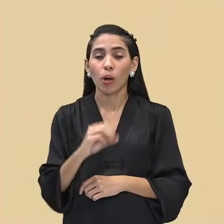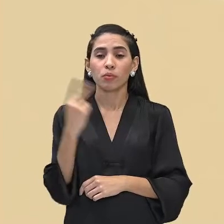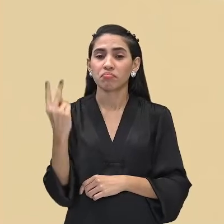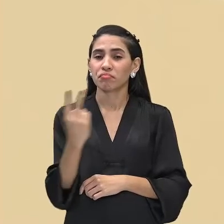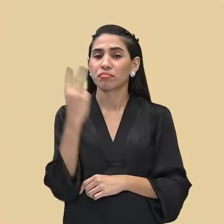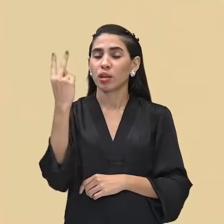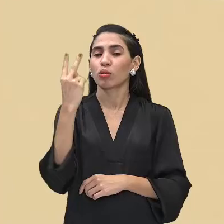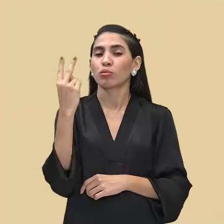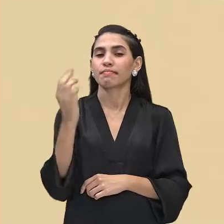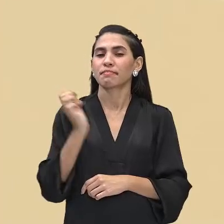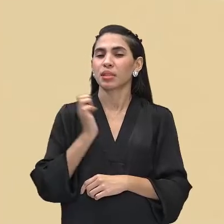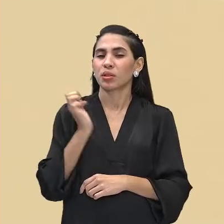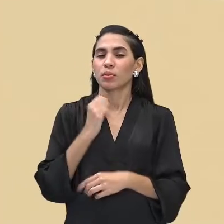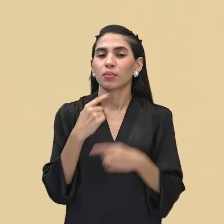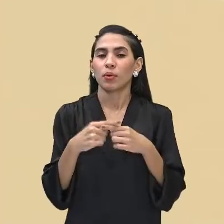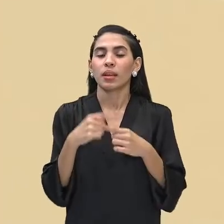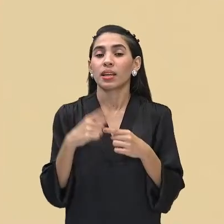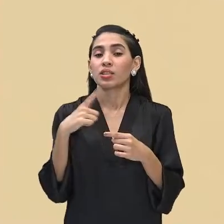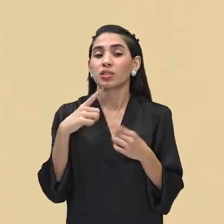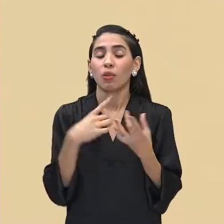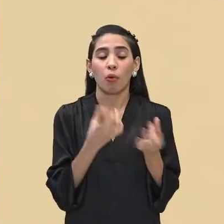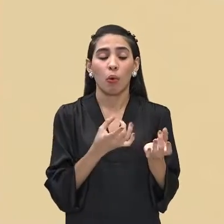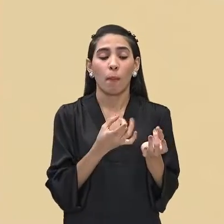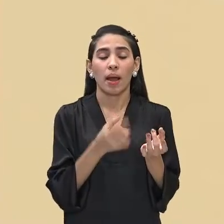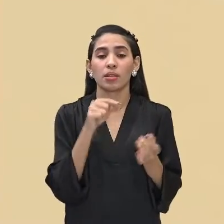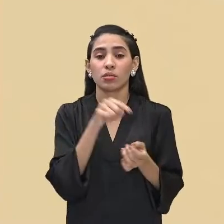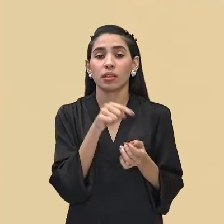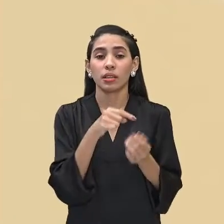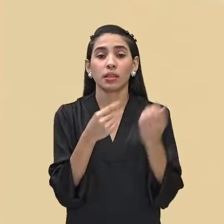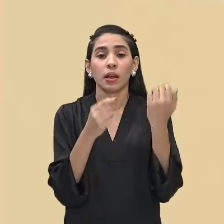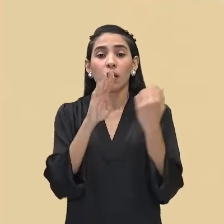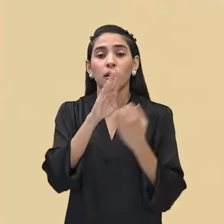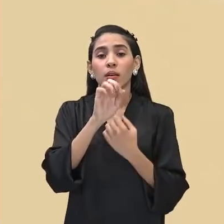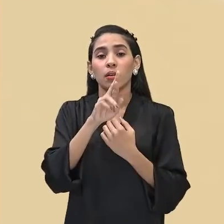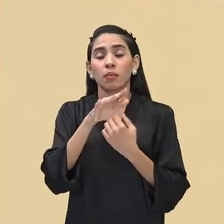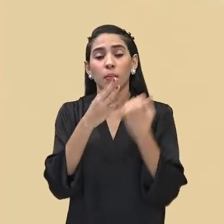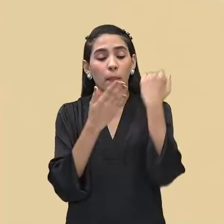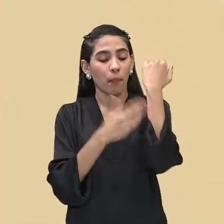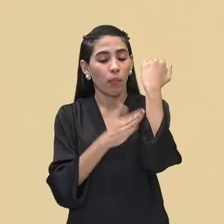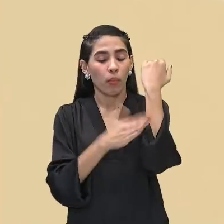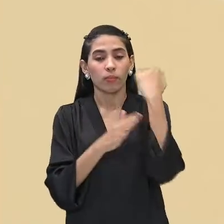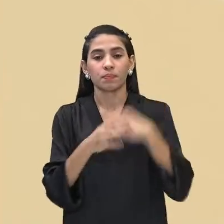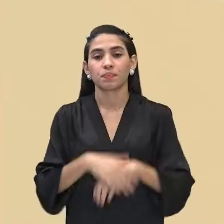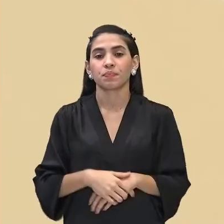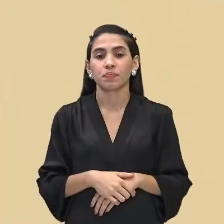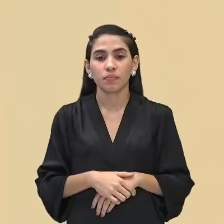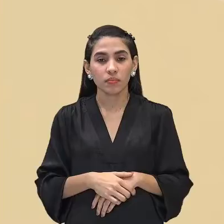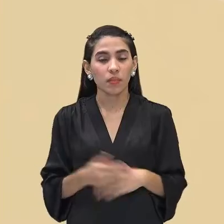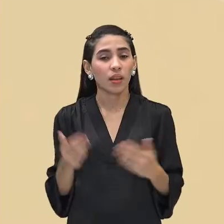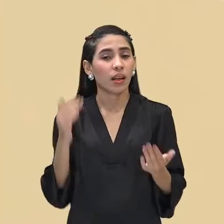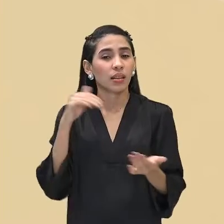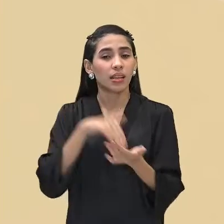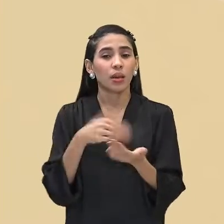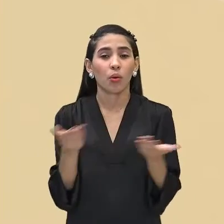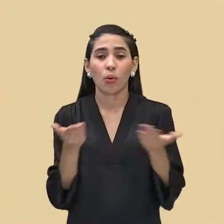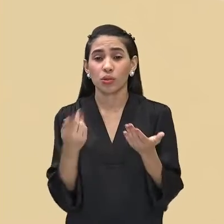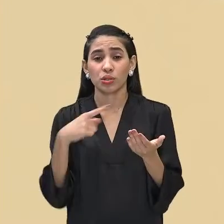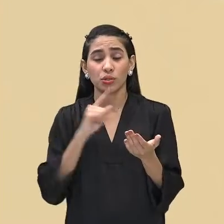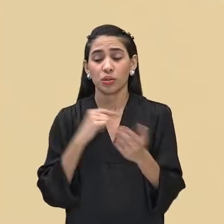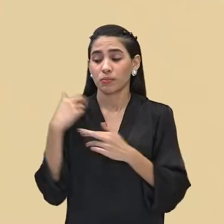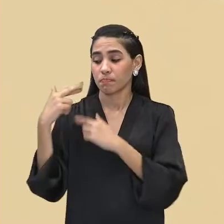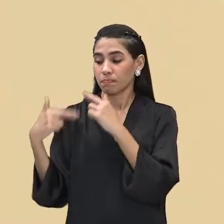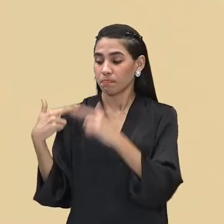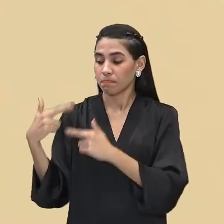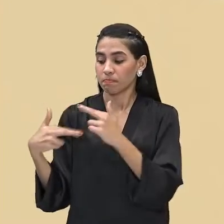nossa cidade, por conta do comércio da borracha. Tanto que até hoje nós temos heranças culturais,